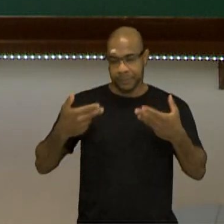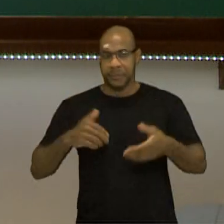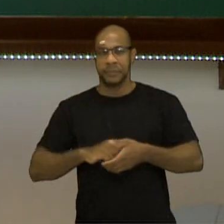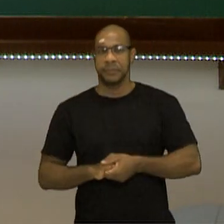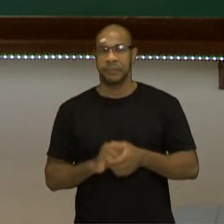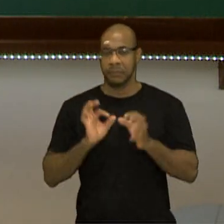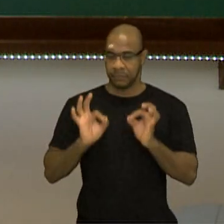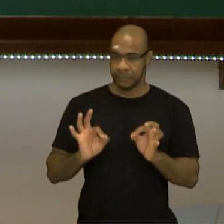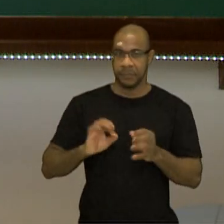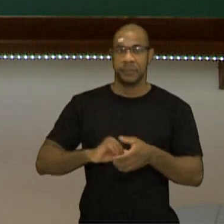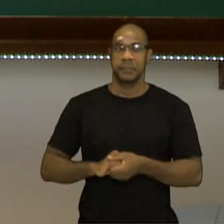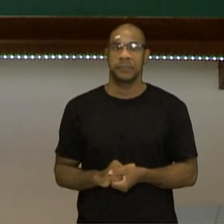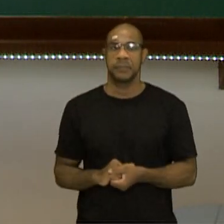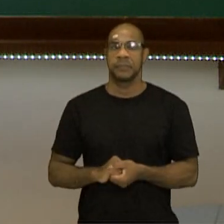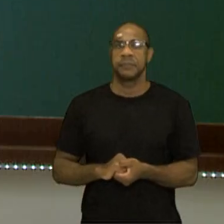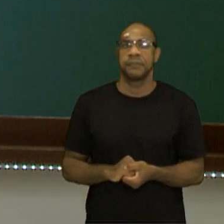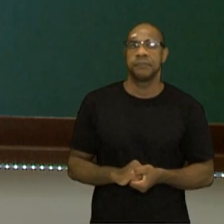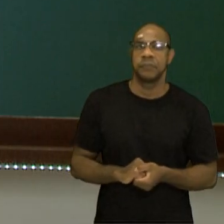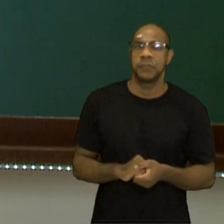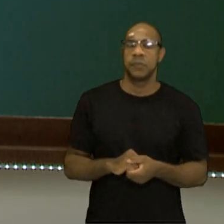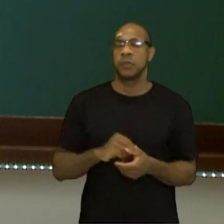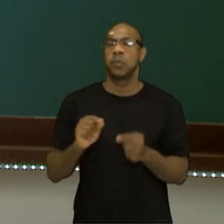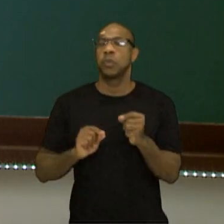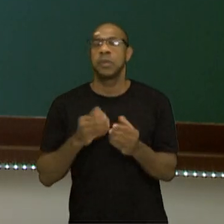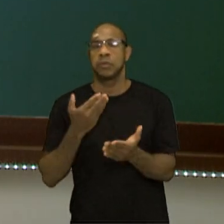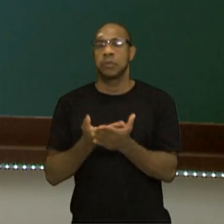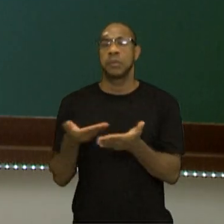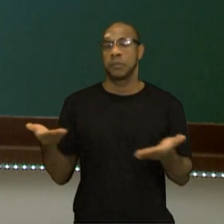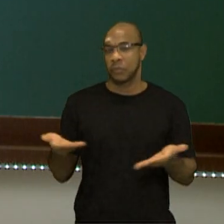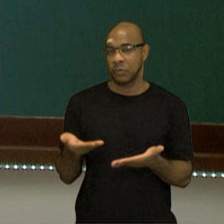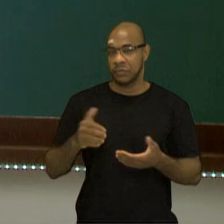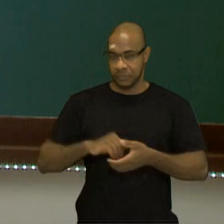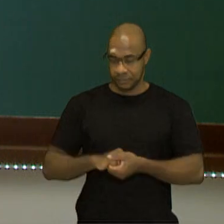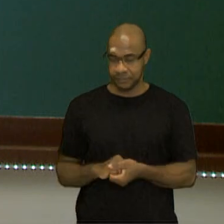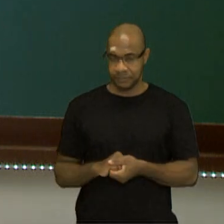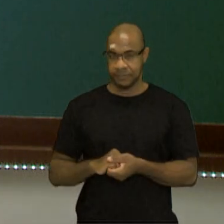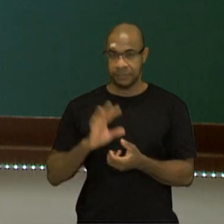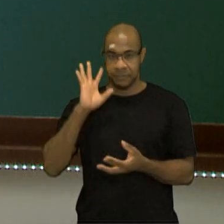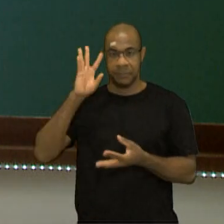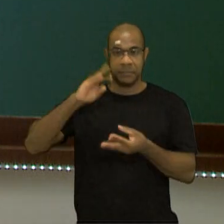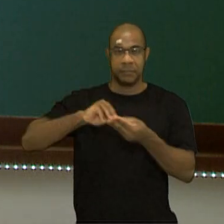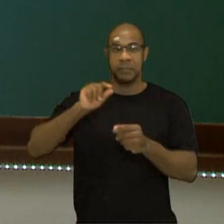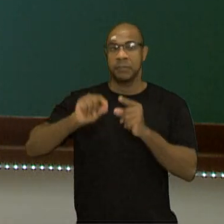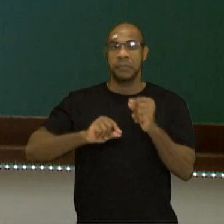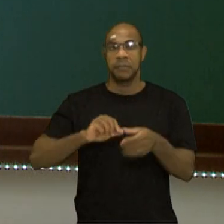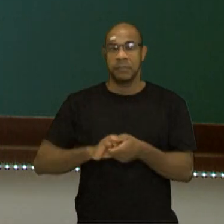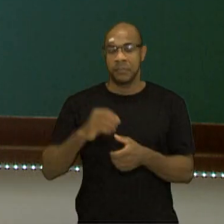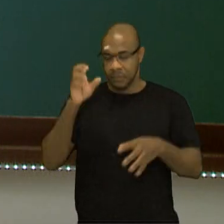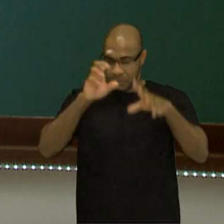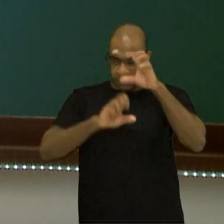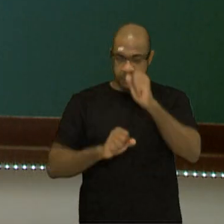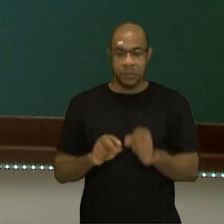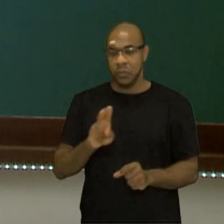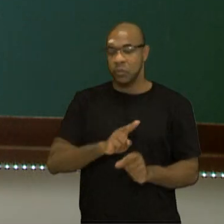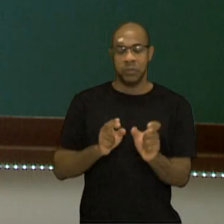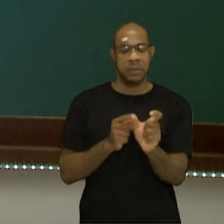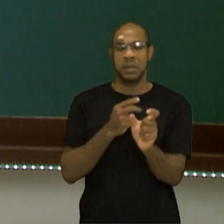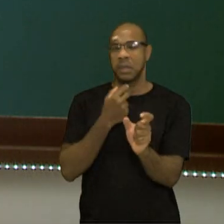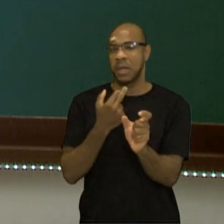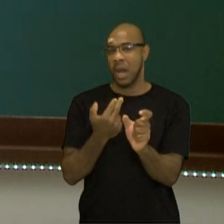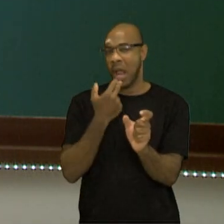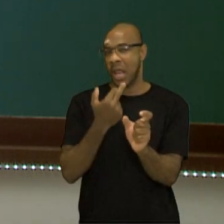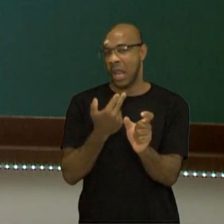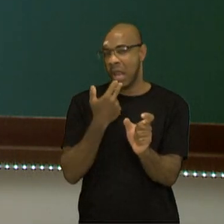certo? What did we study today? Hoje, então, nós aprendemos a fazer uso da língua inglesa para